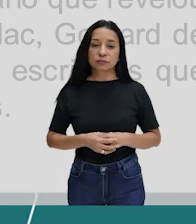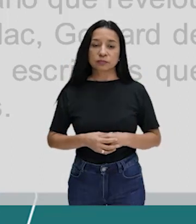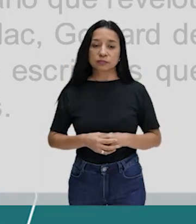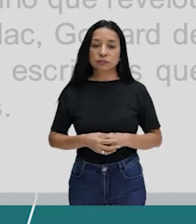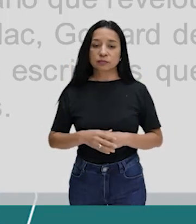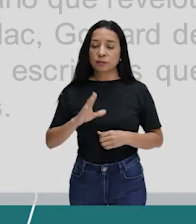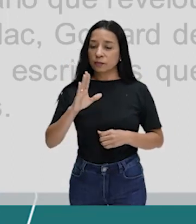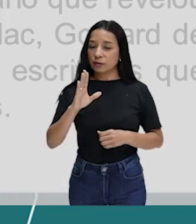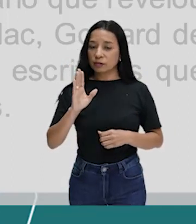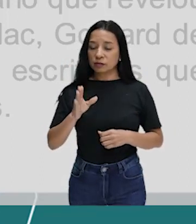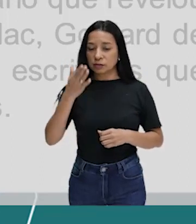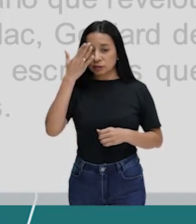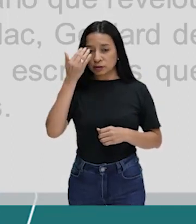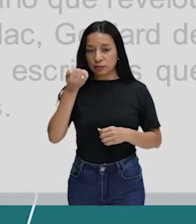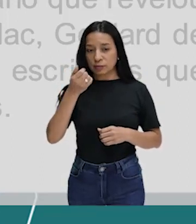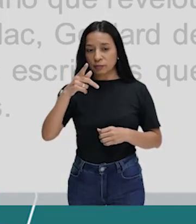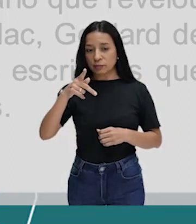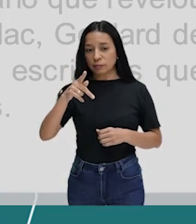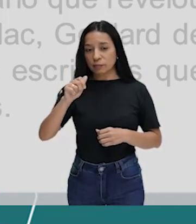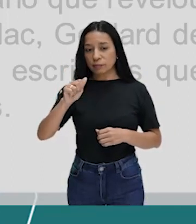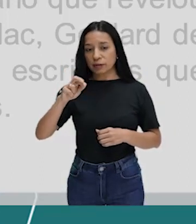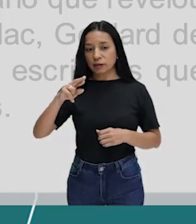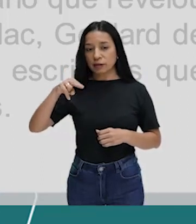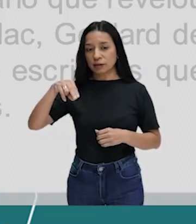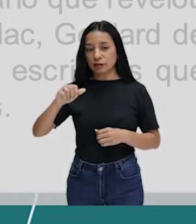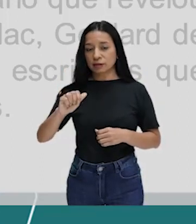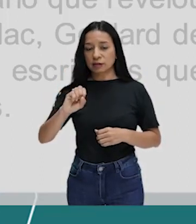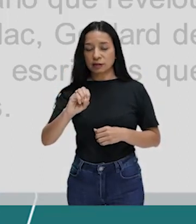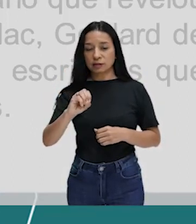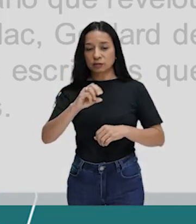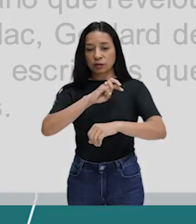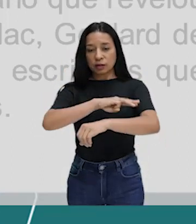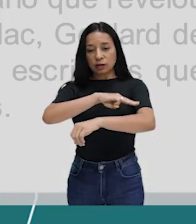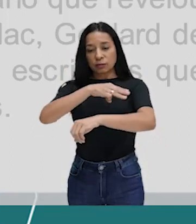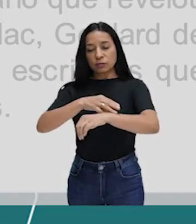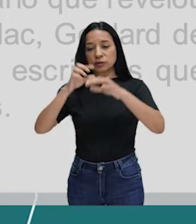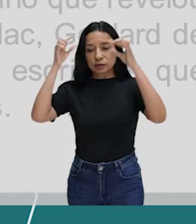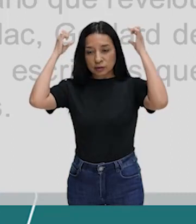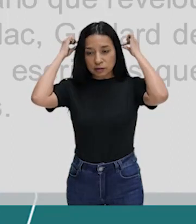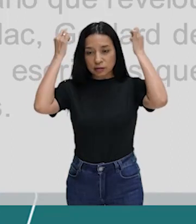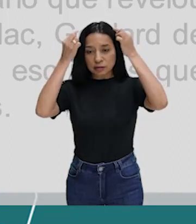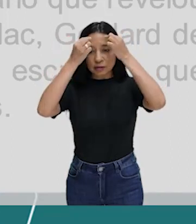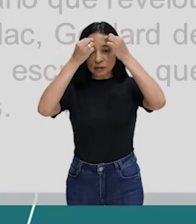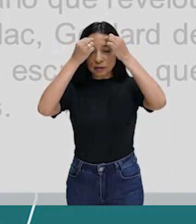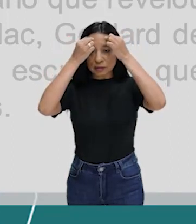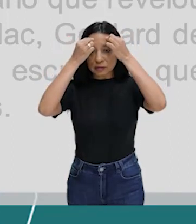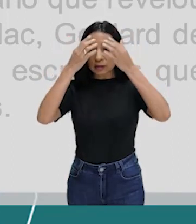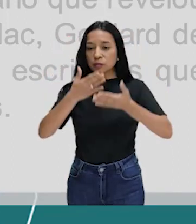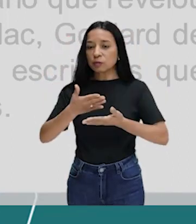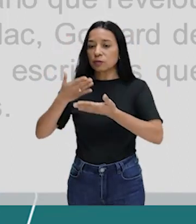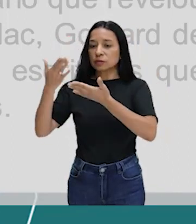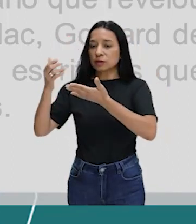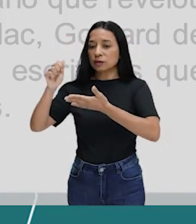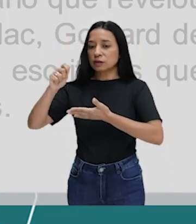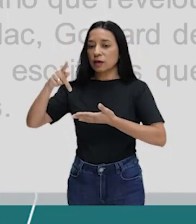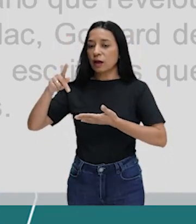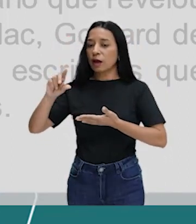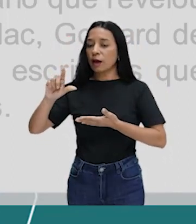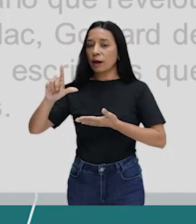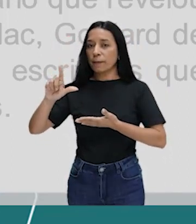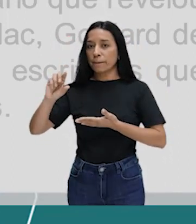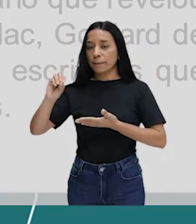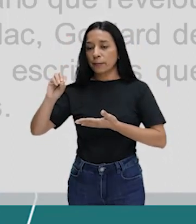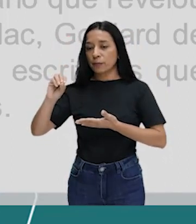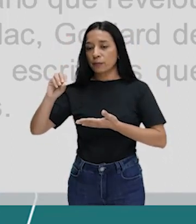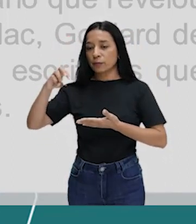Já sabemos que Parnaso é a montanha da Grécia, consagrada a Apolo e às musas, as ninfas,